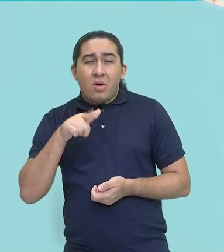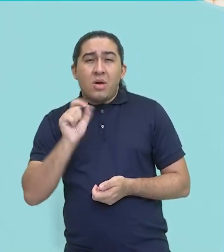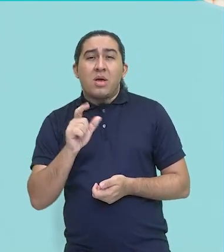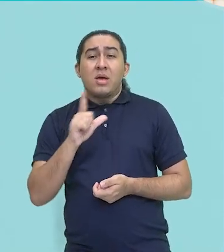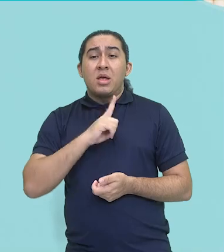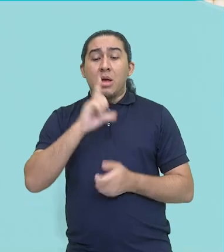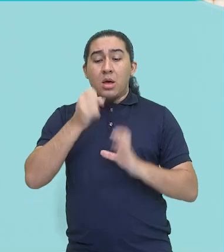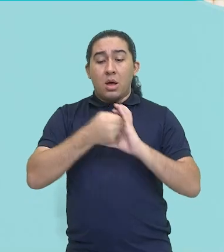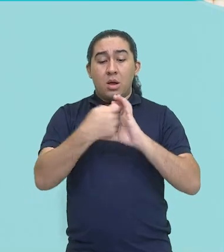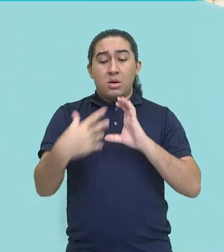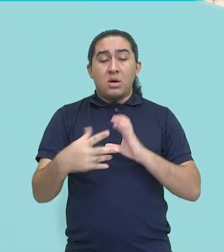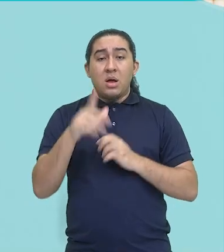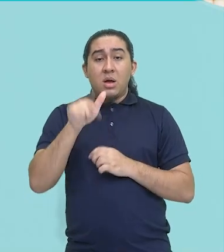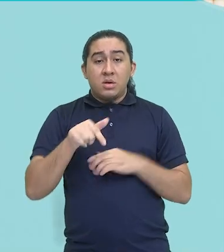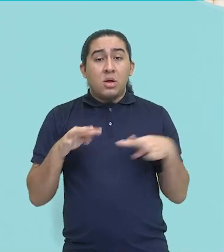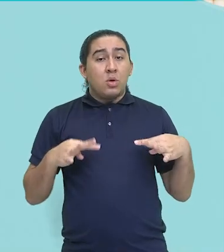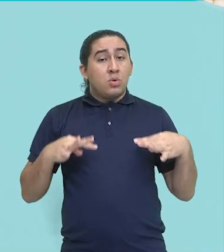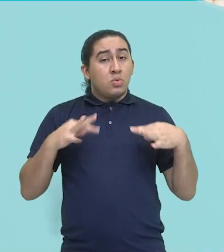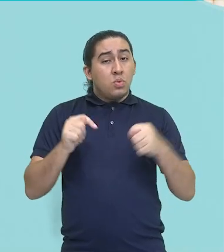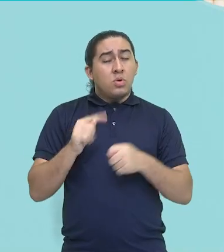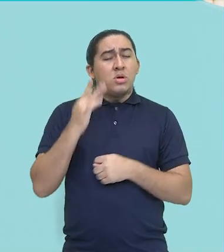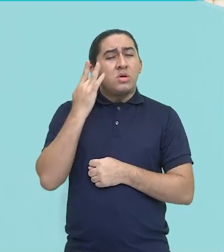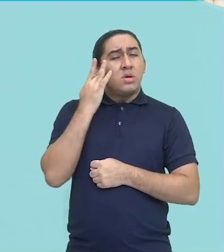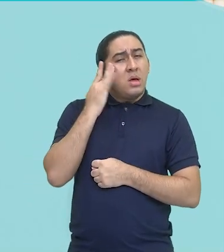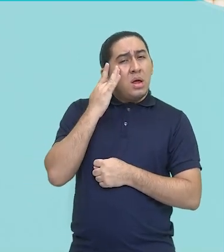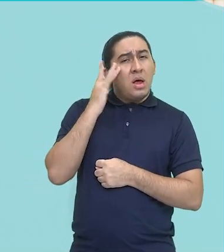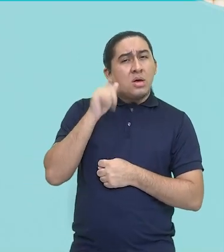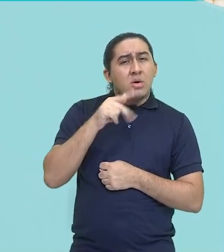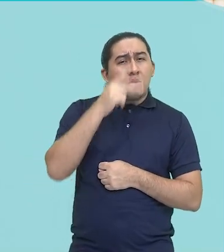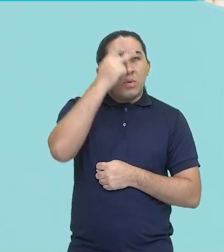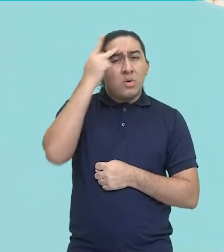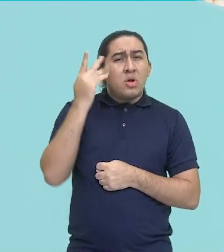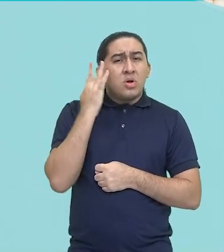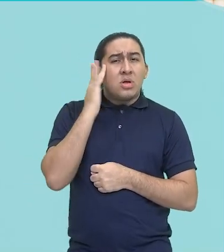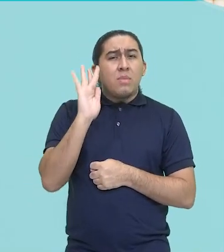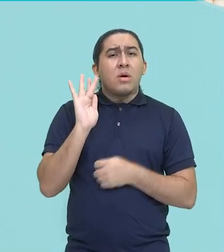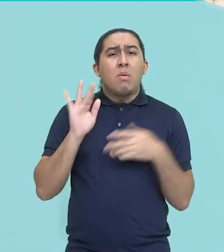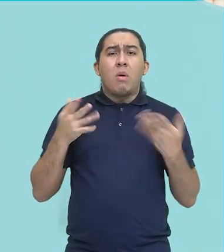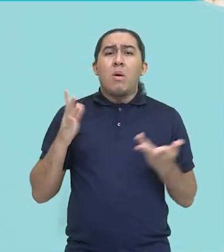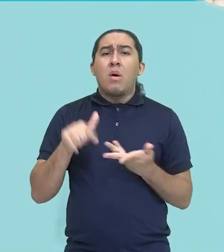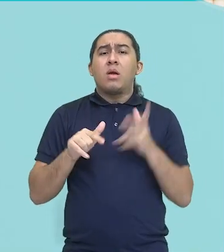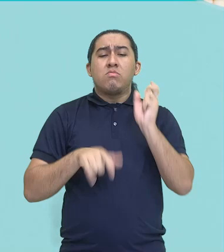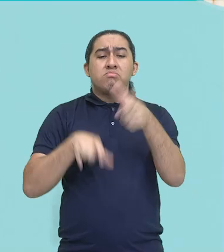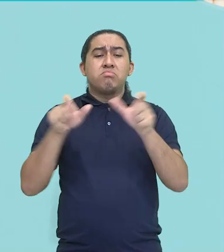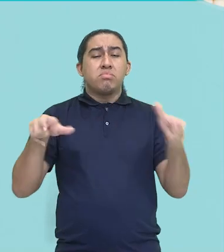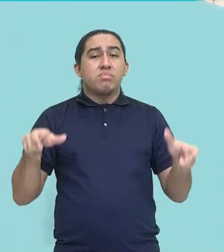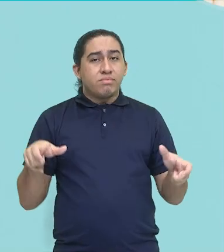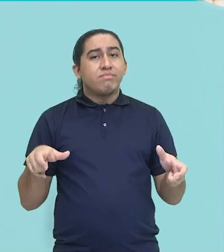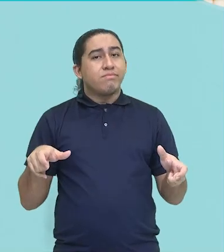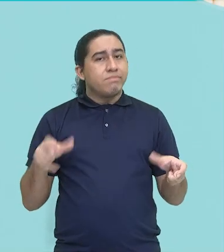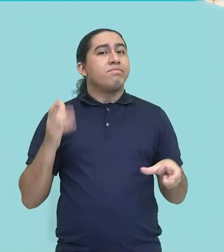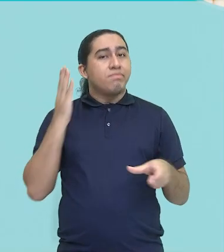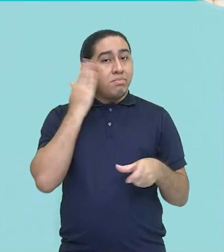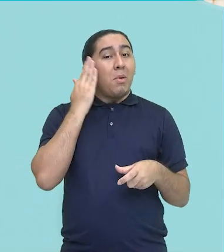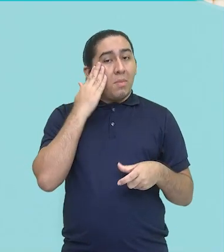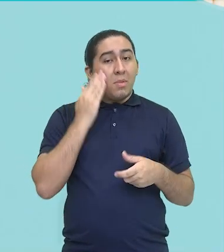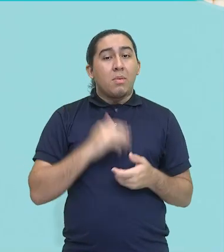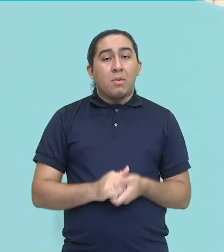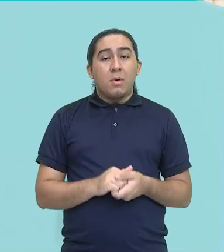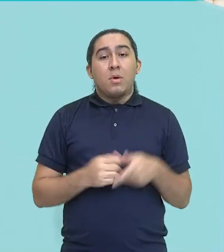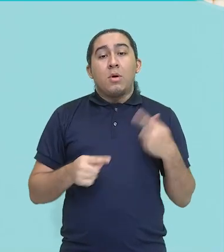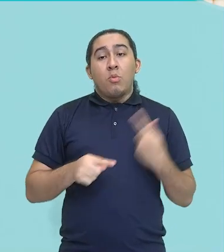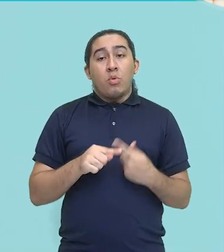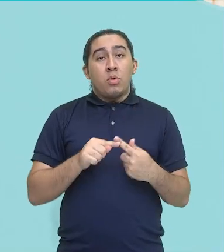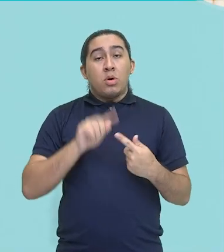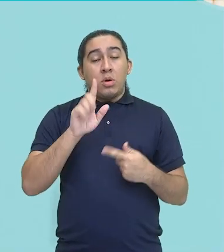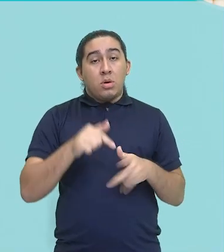essas características, será que as pessoas não sabiam de quem se tratava? Com certeza, né? Porque ele deixou